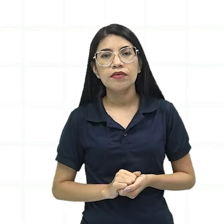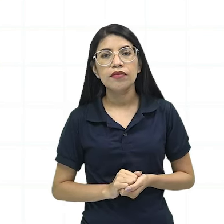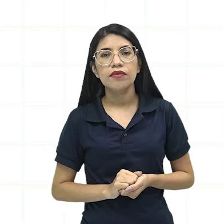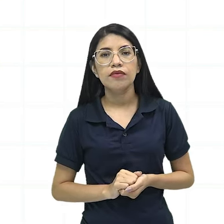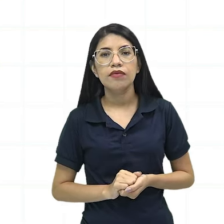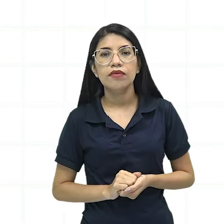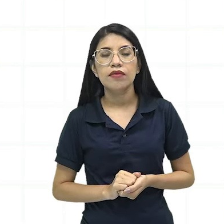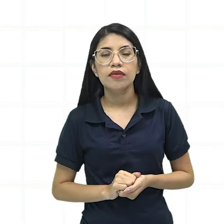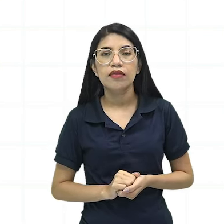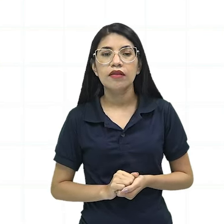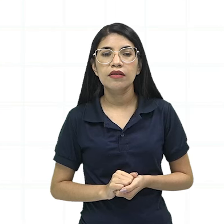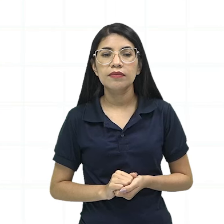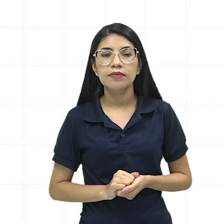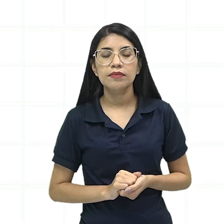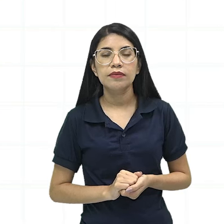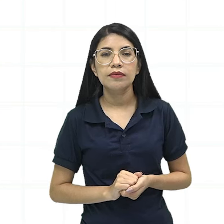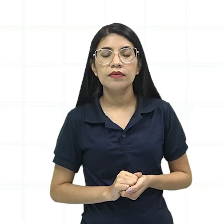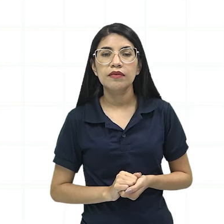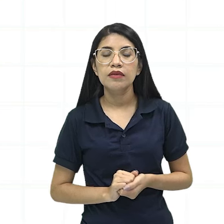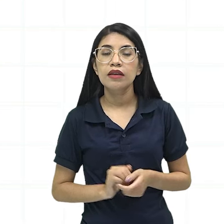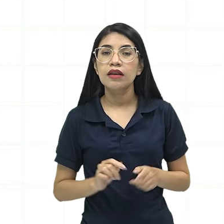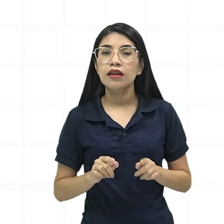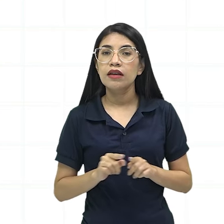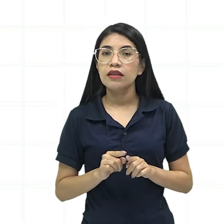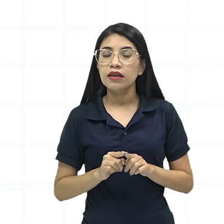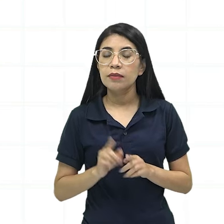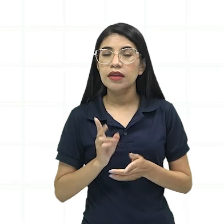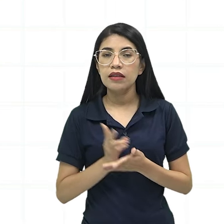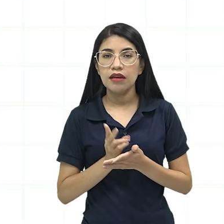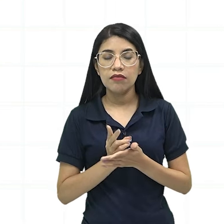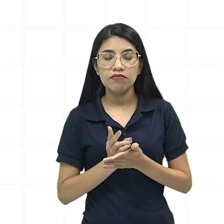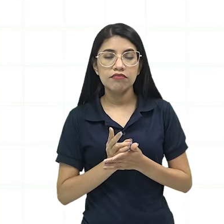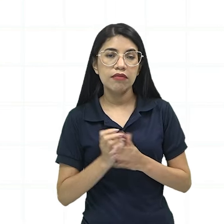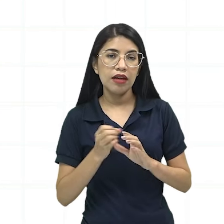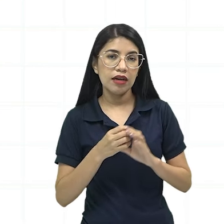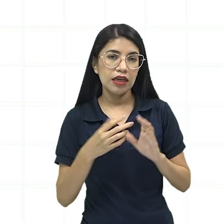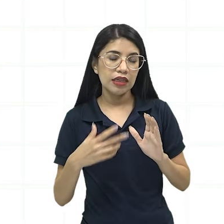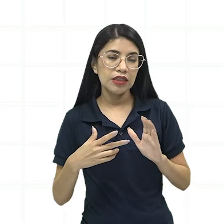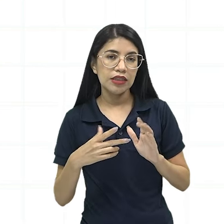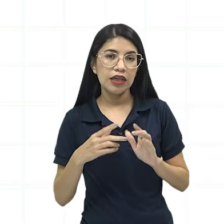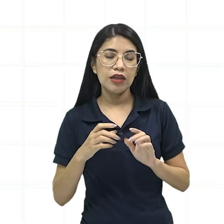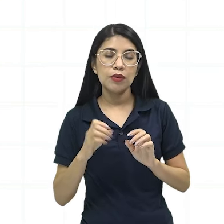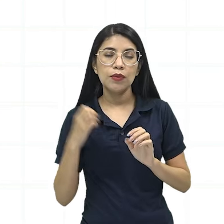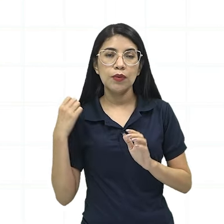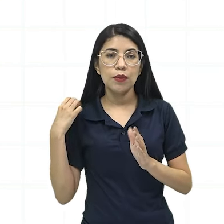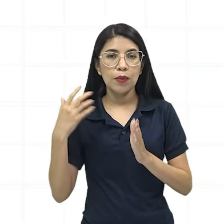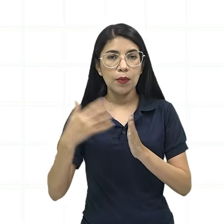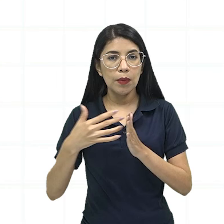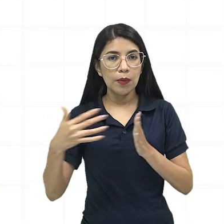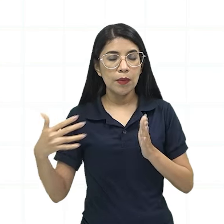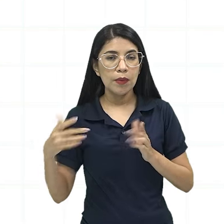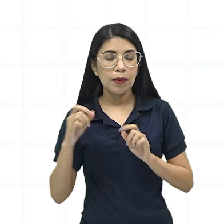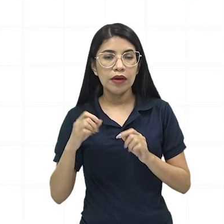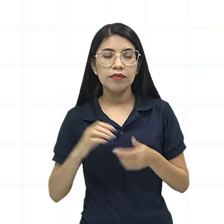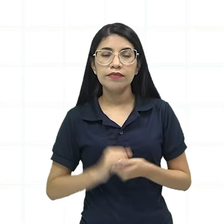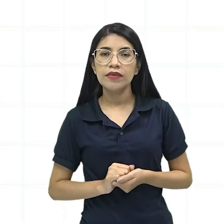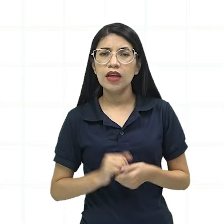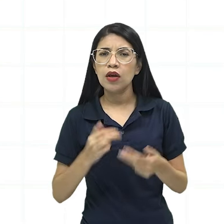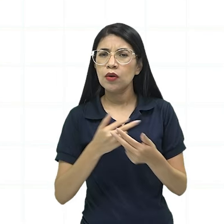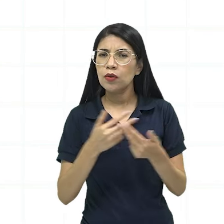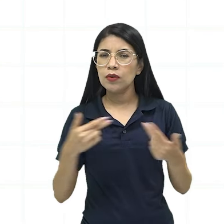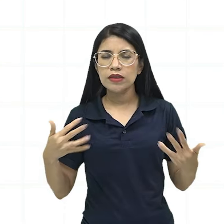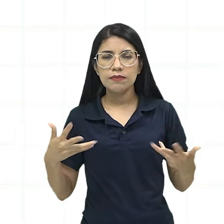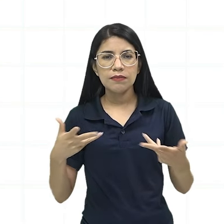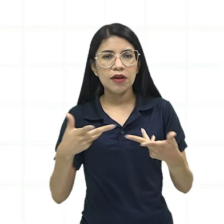os Lusíadas. O que é que você tem ainda como característica do gênero épico? Você tem a presença do